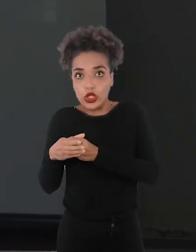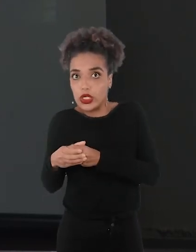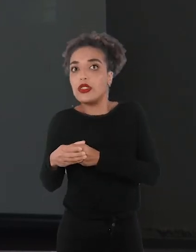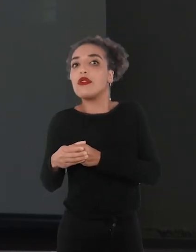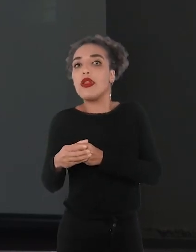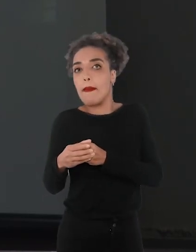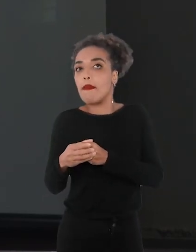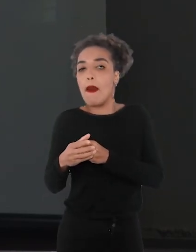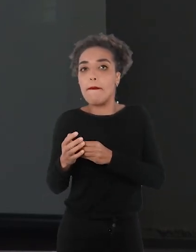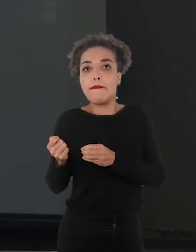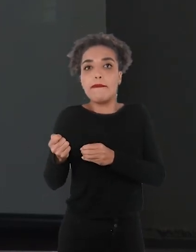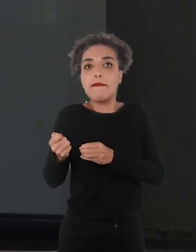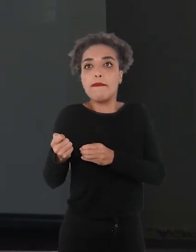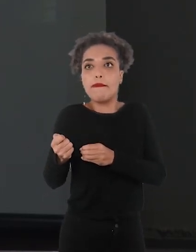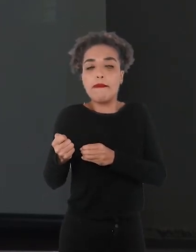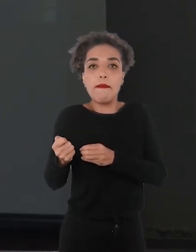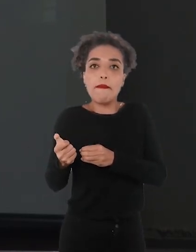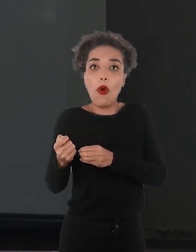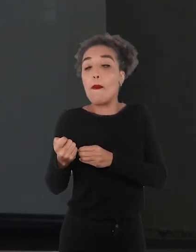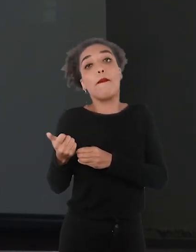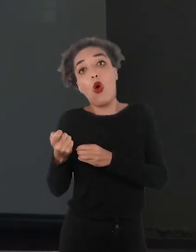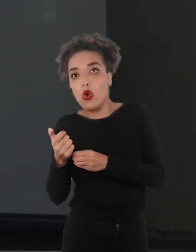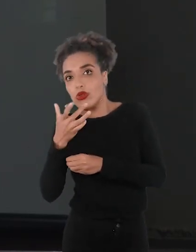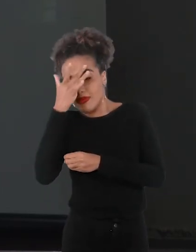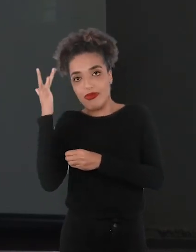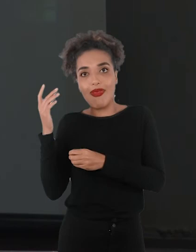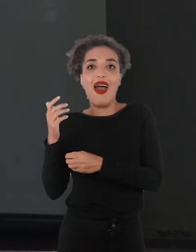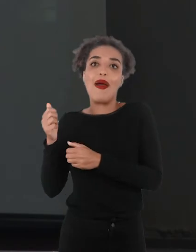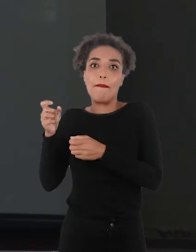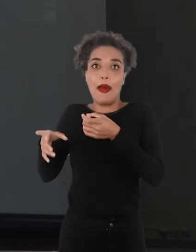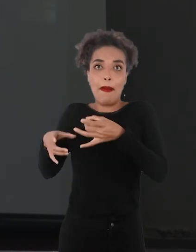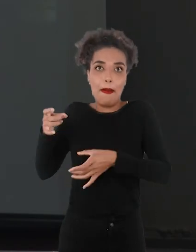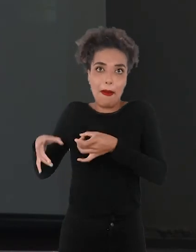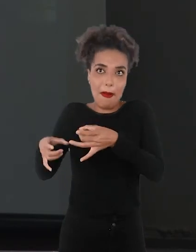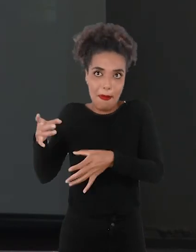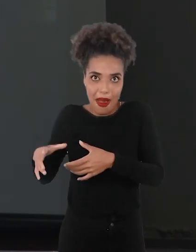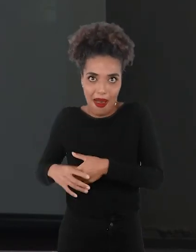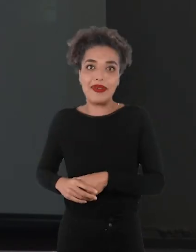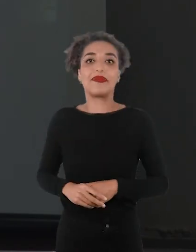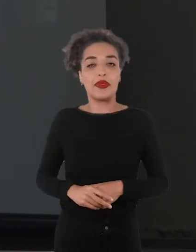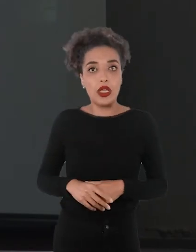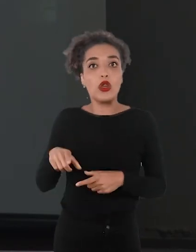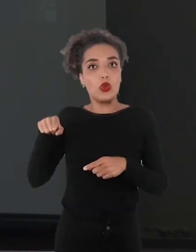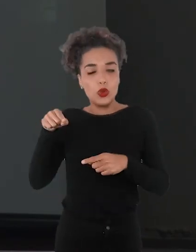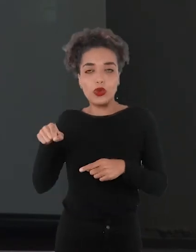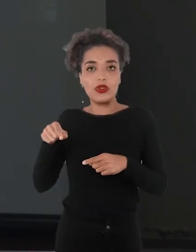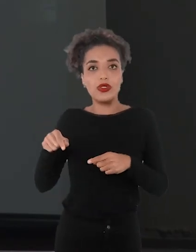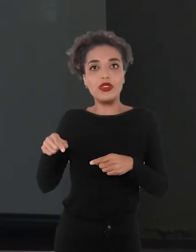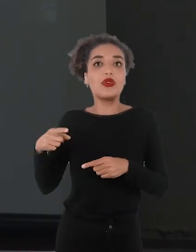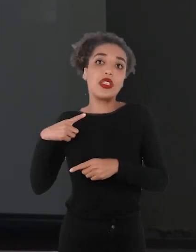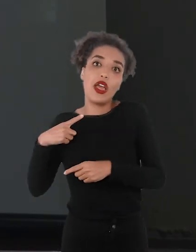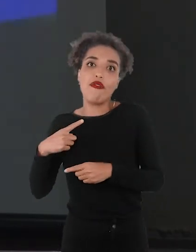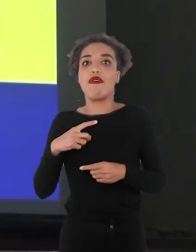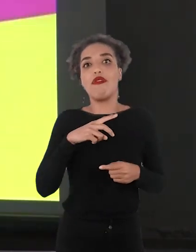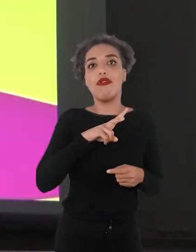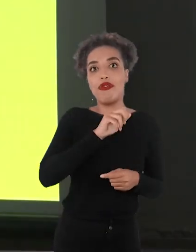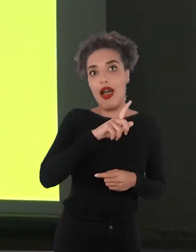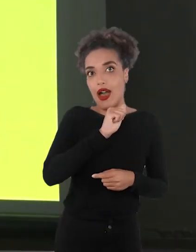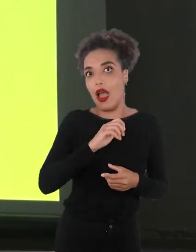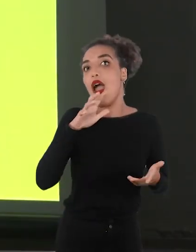menor evasão do que os estudantes que ingressaram e estão matriculados por reservas de